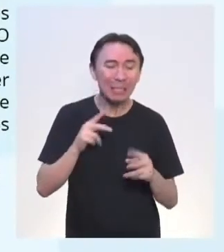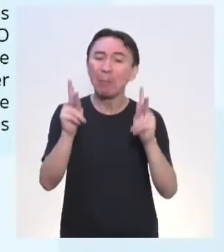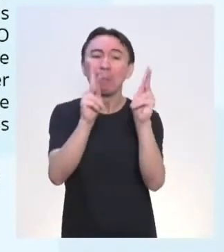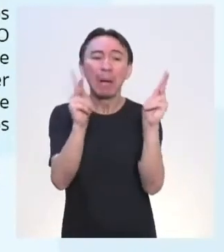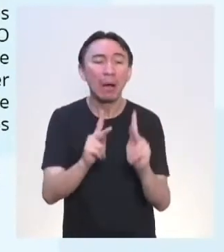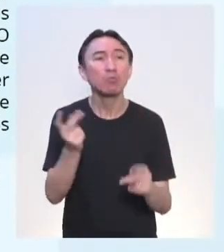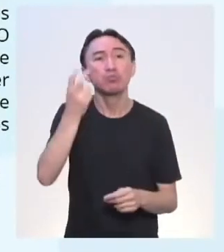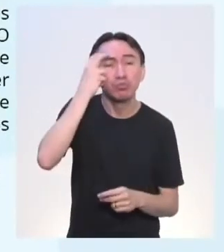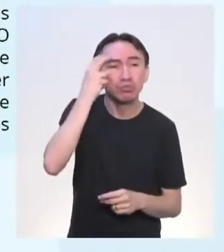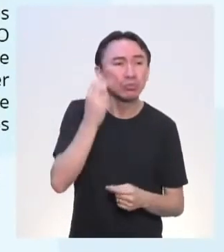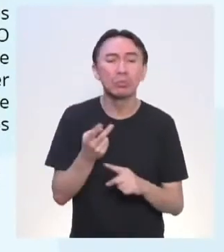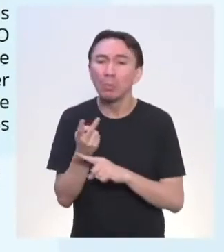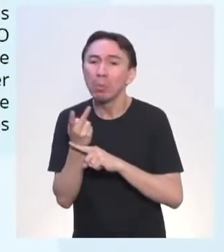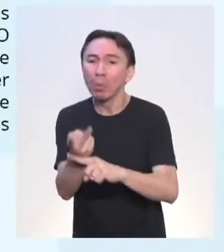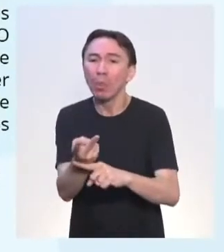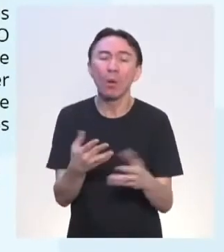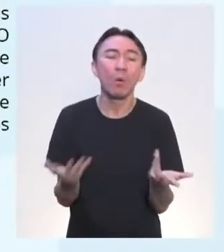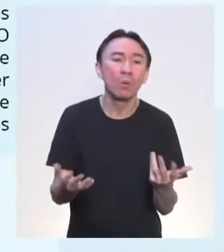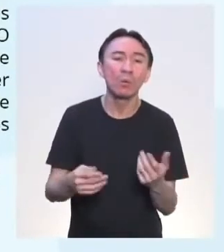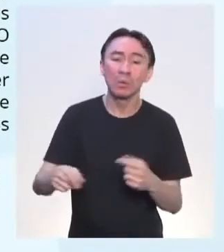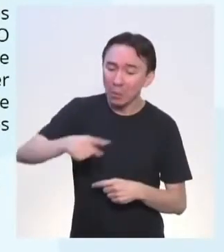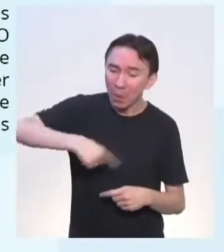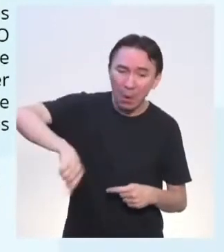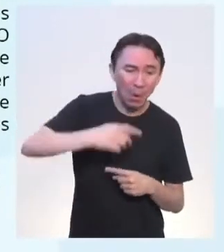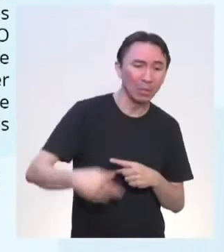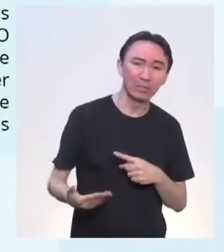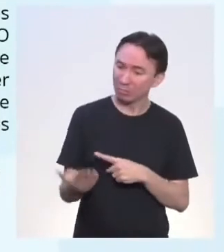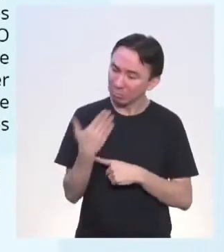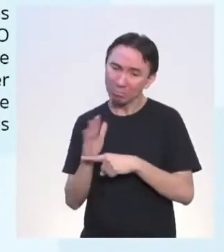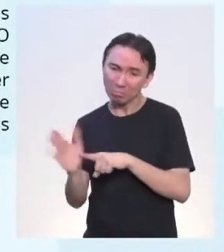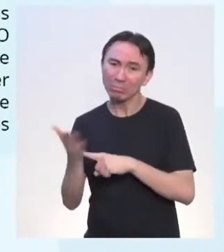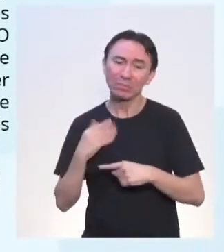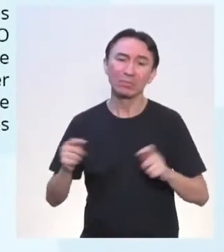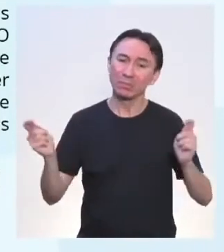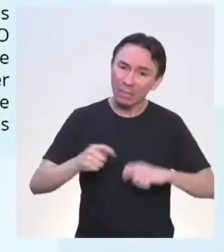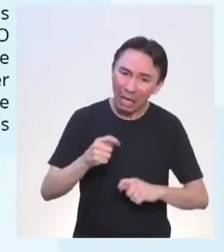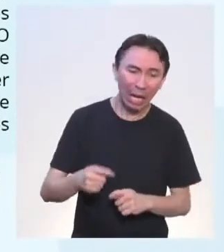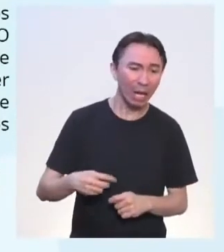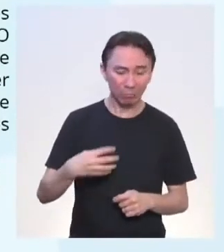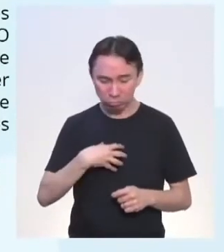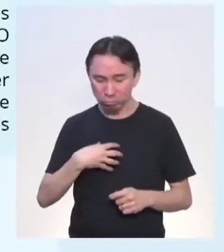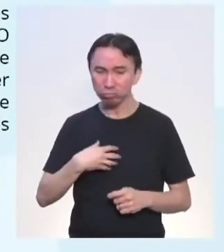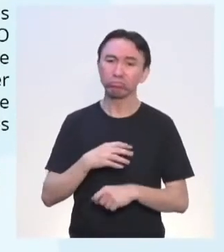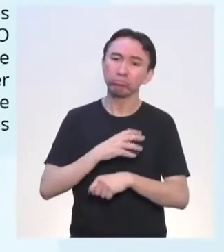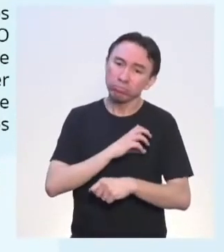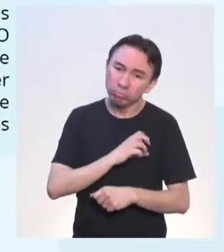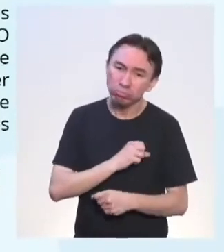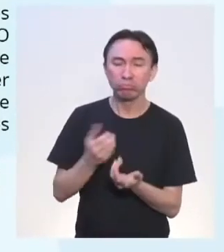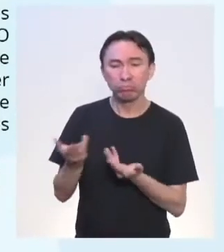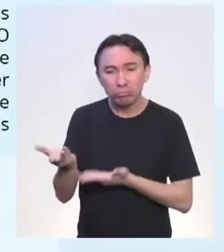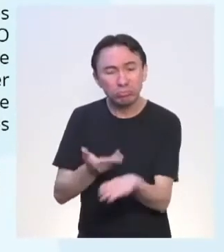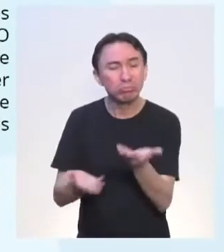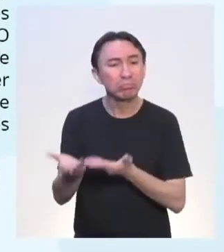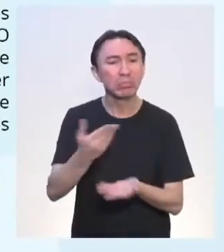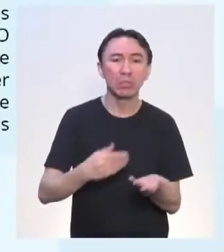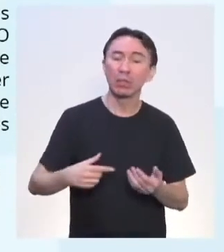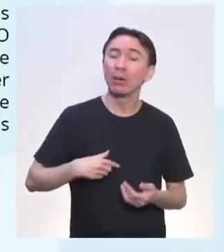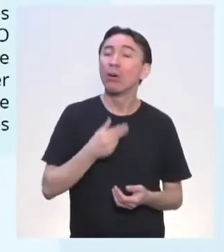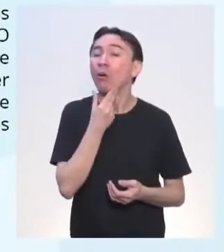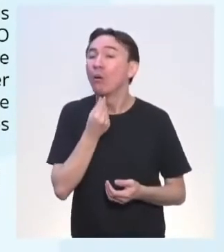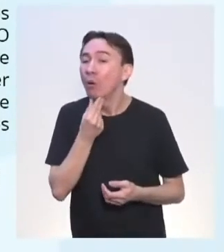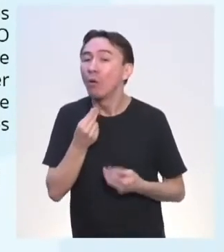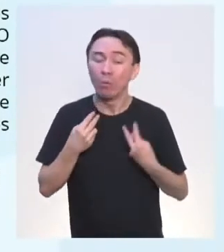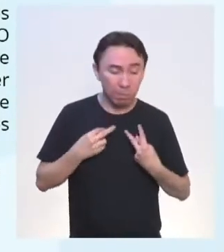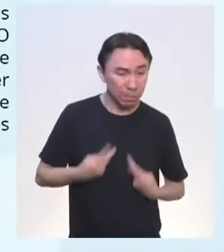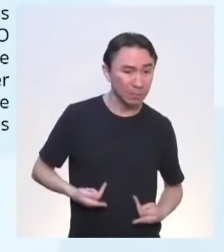paz? Somos seres sociais e cooperativos, temos capacidade de afetividade. O homem pode intervir no processo de evolução. Desde